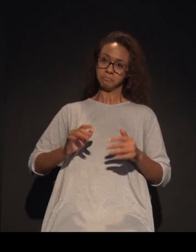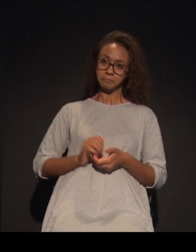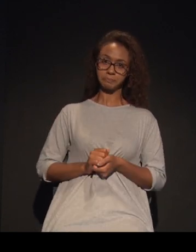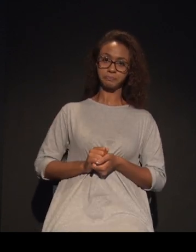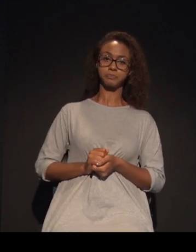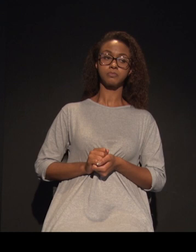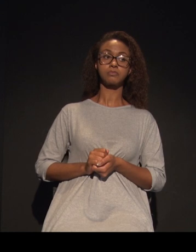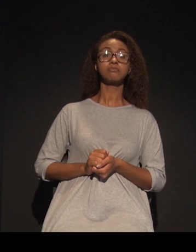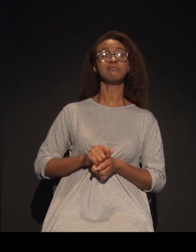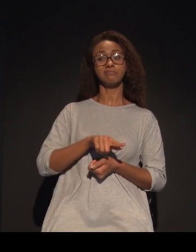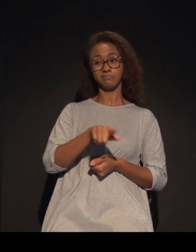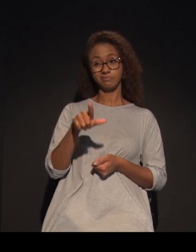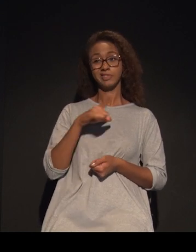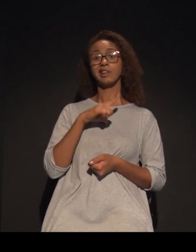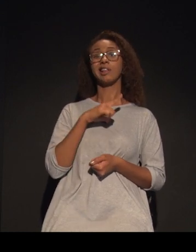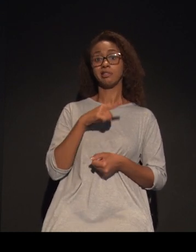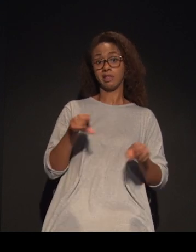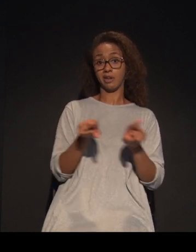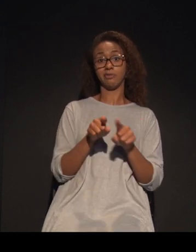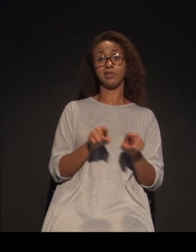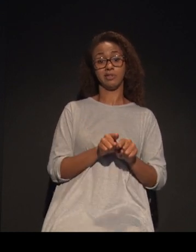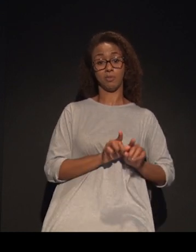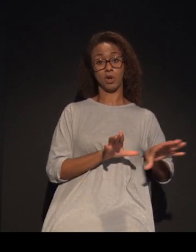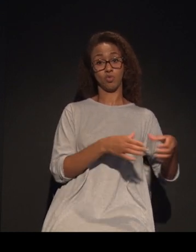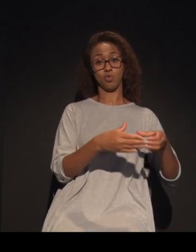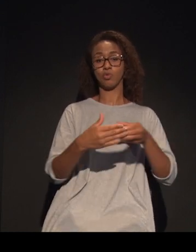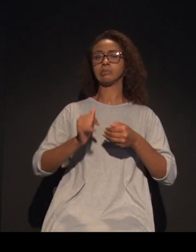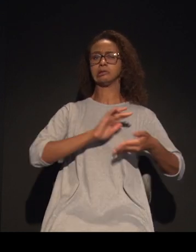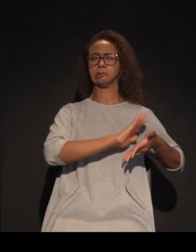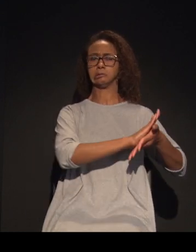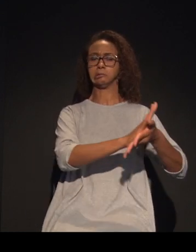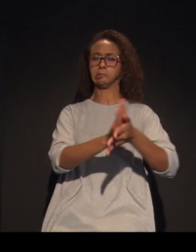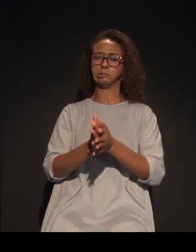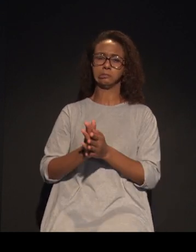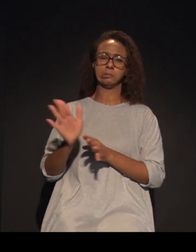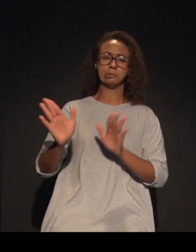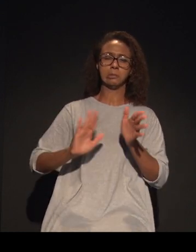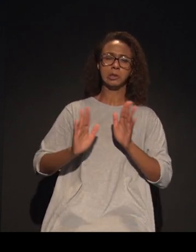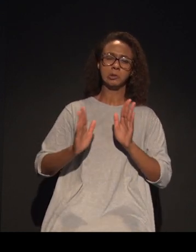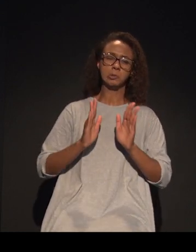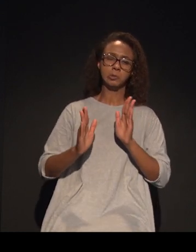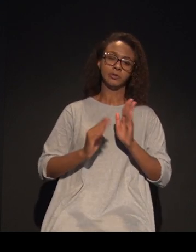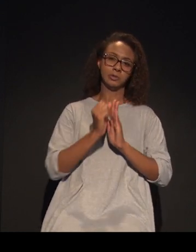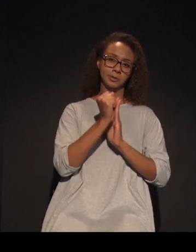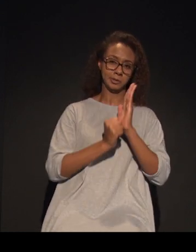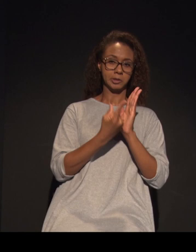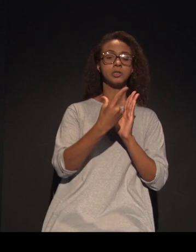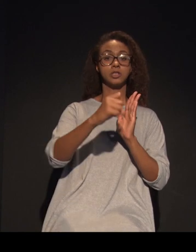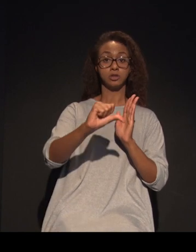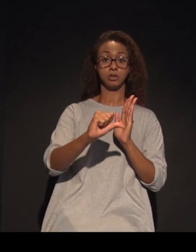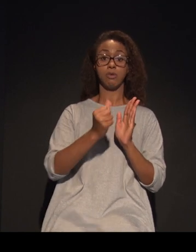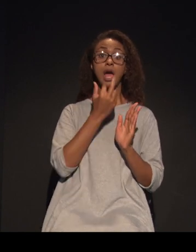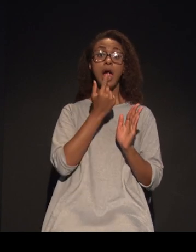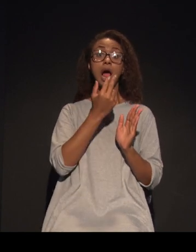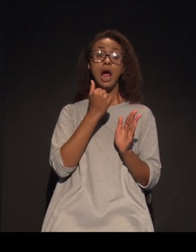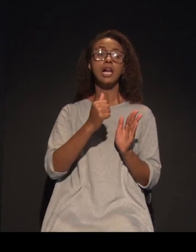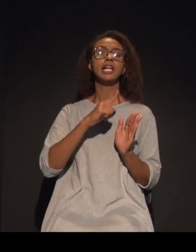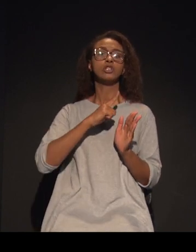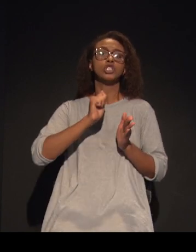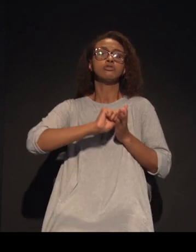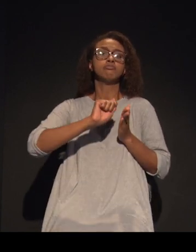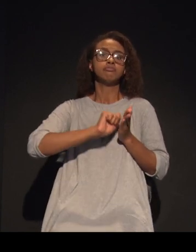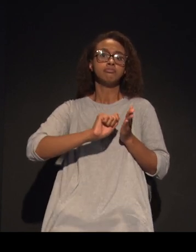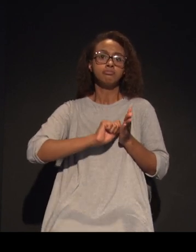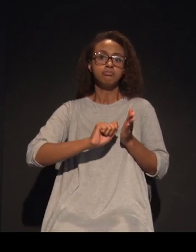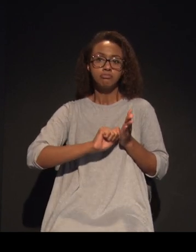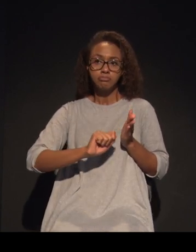que arrasar outros povos da região em meados do século 19 tinha uma língua a grapho o ensino